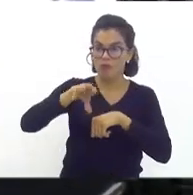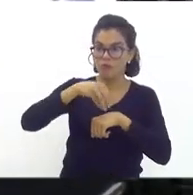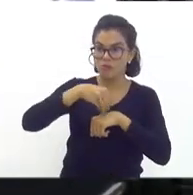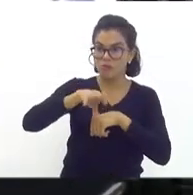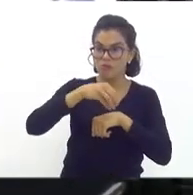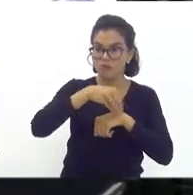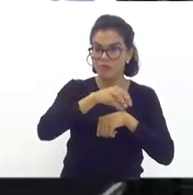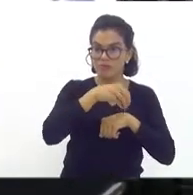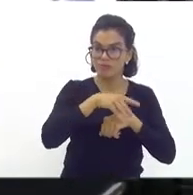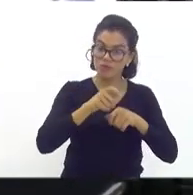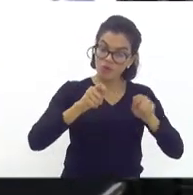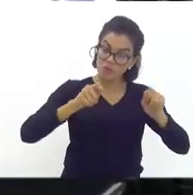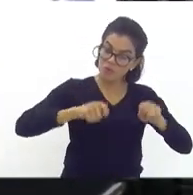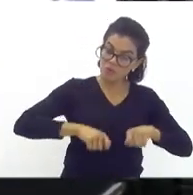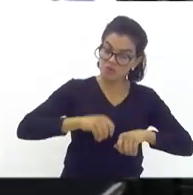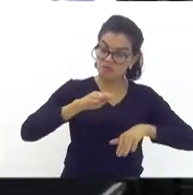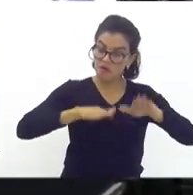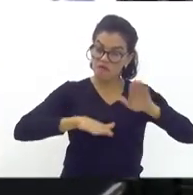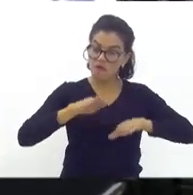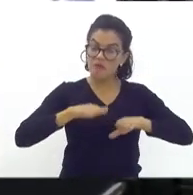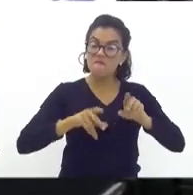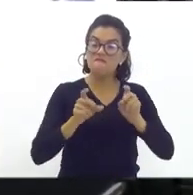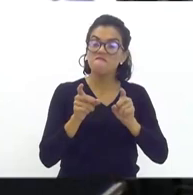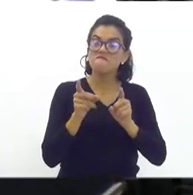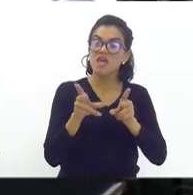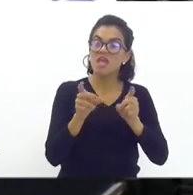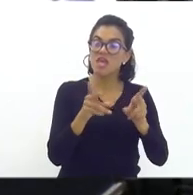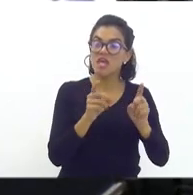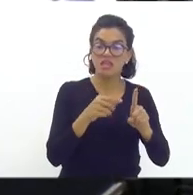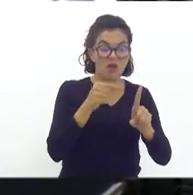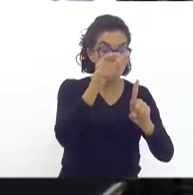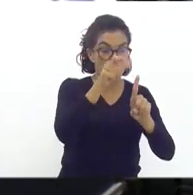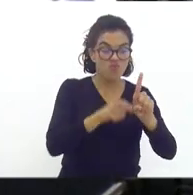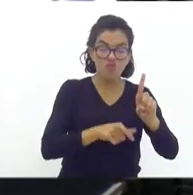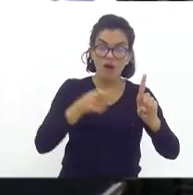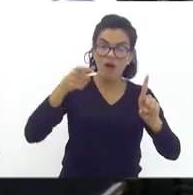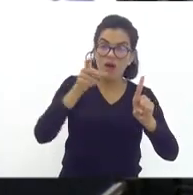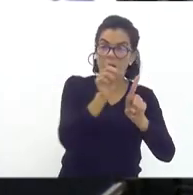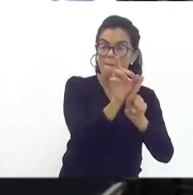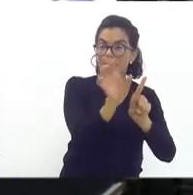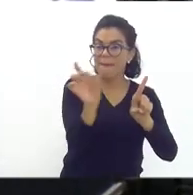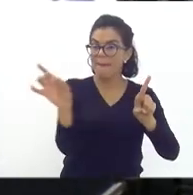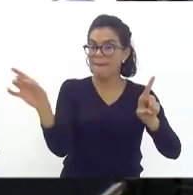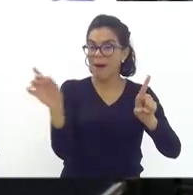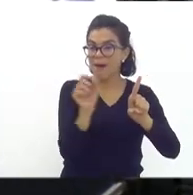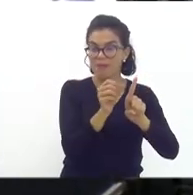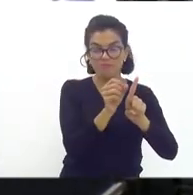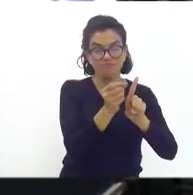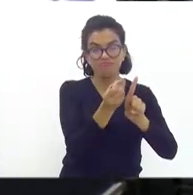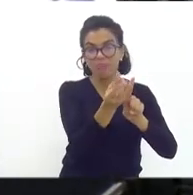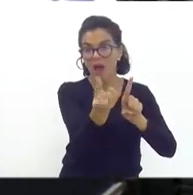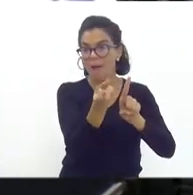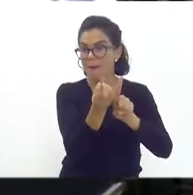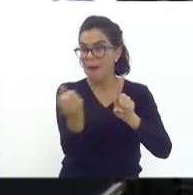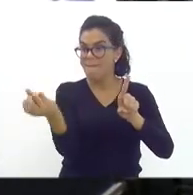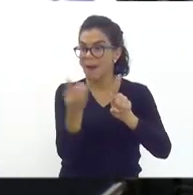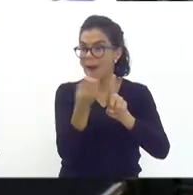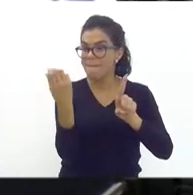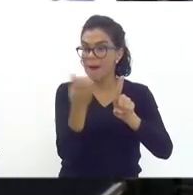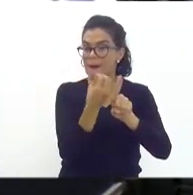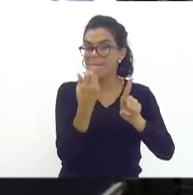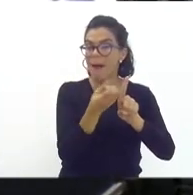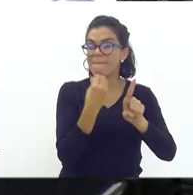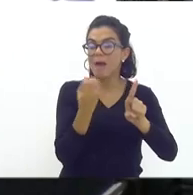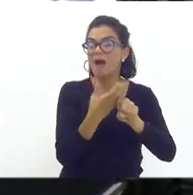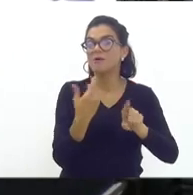uma possível monopólio dessa prestadora de serviço da neogás vieram centenas de pessoas